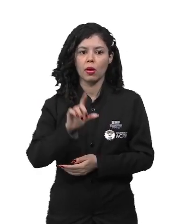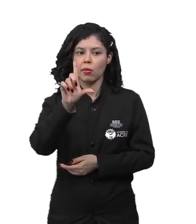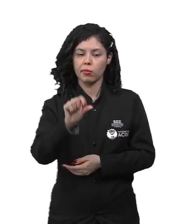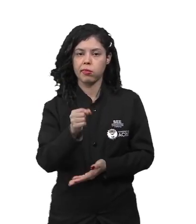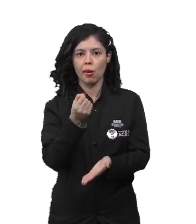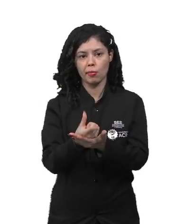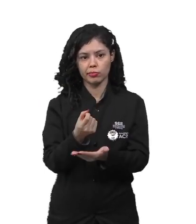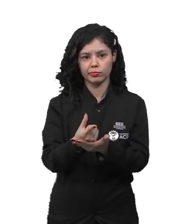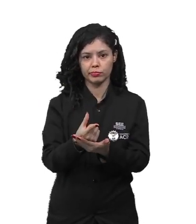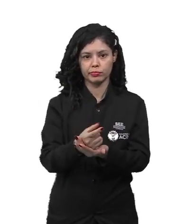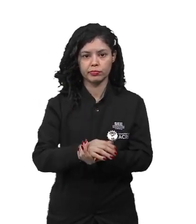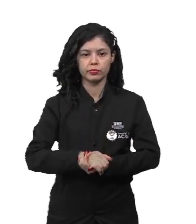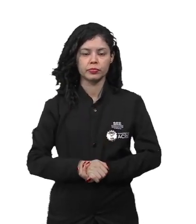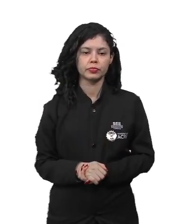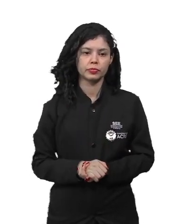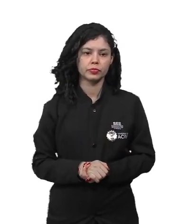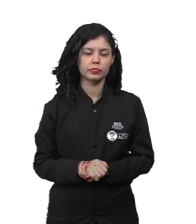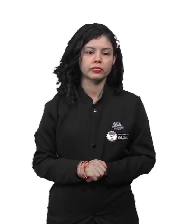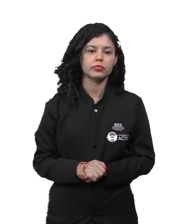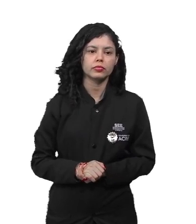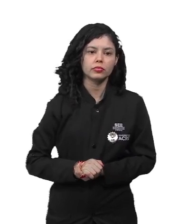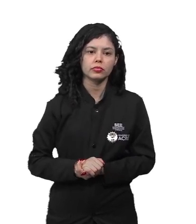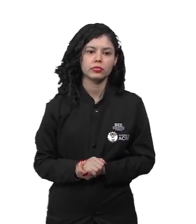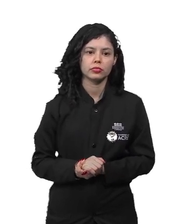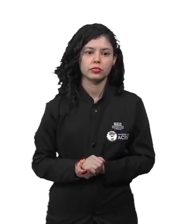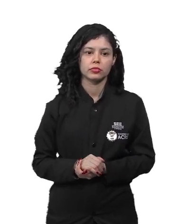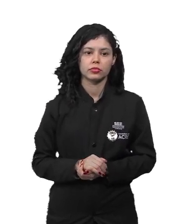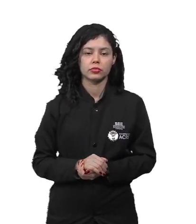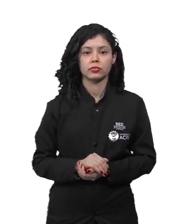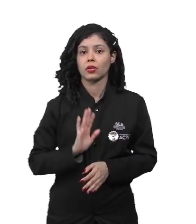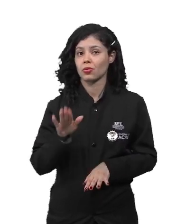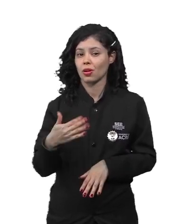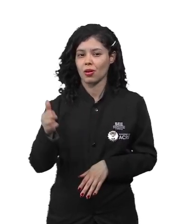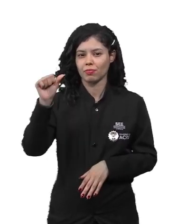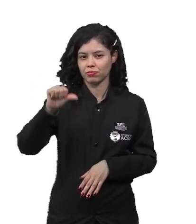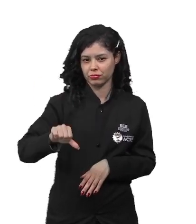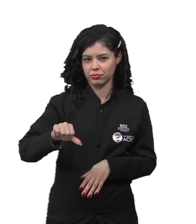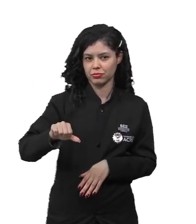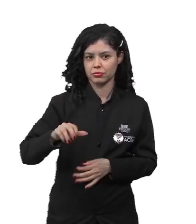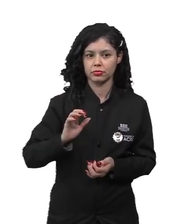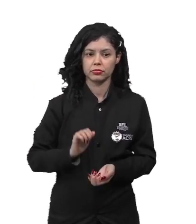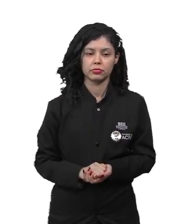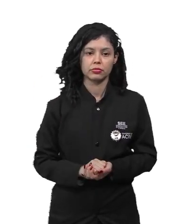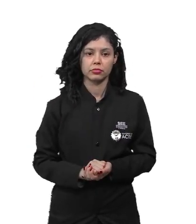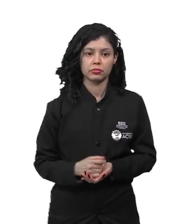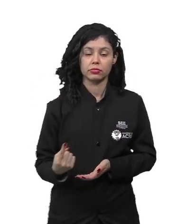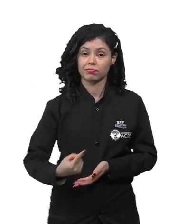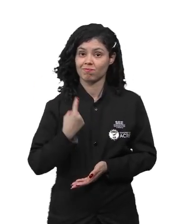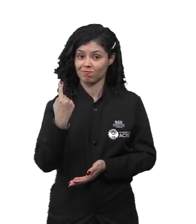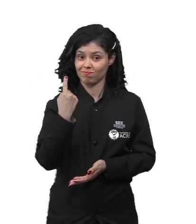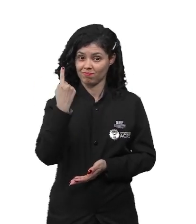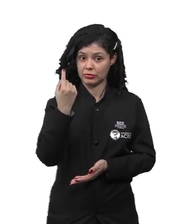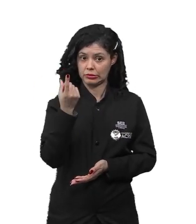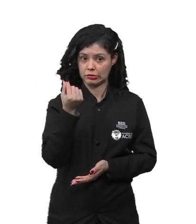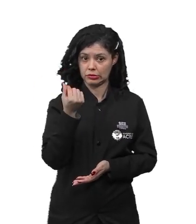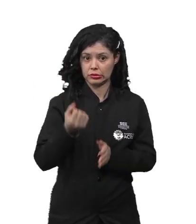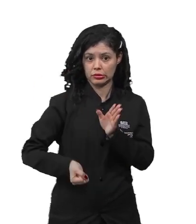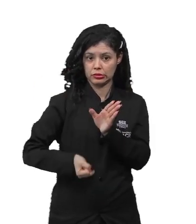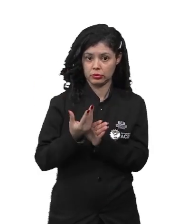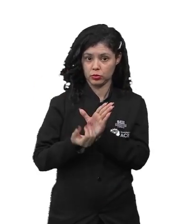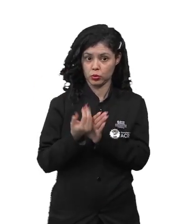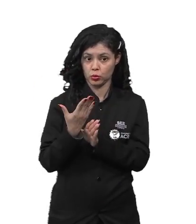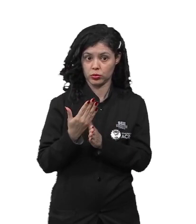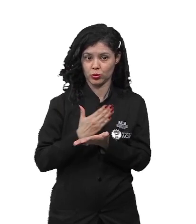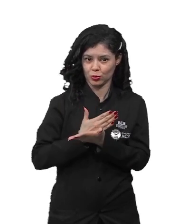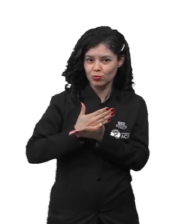baixo custo operacional, tá certo? E a desvantagem, pessoal? Ele tem um alto custo inicial,